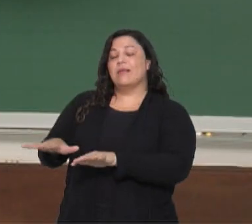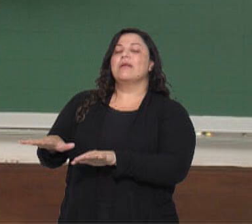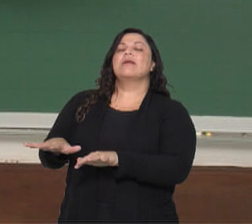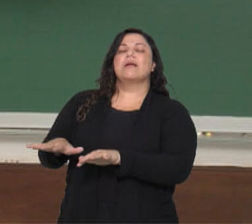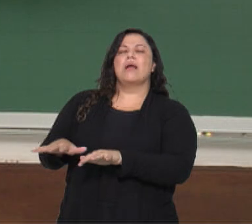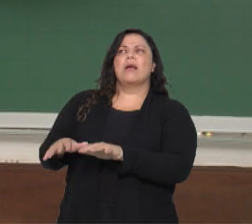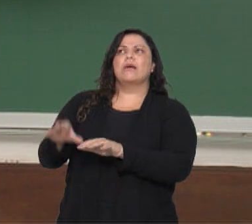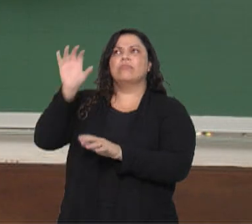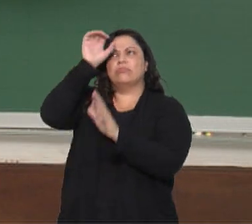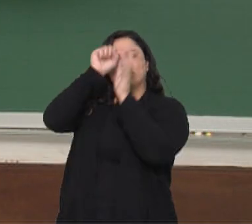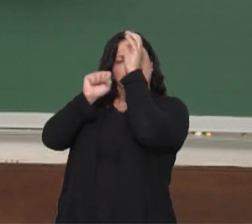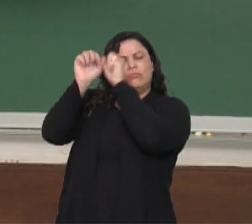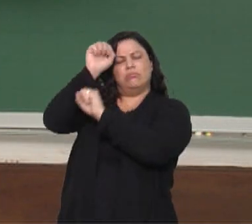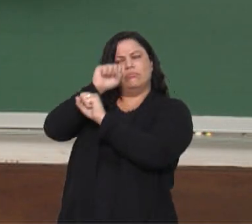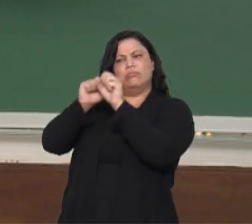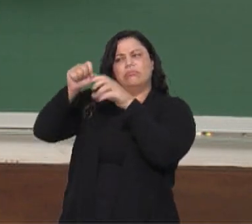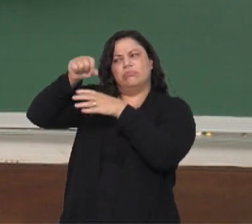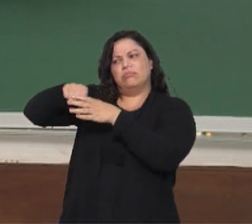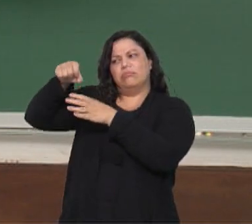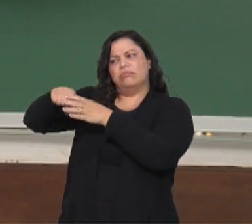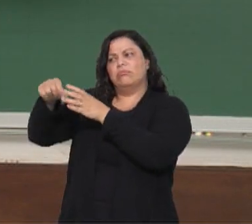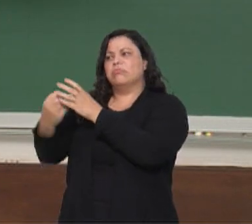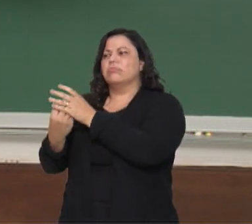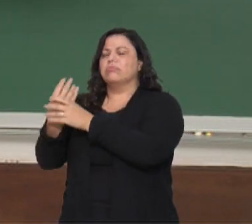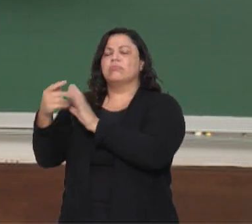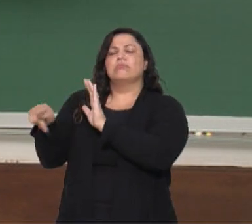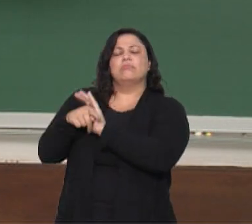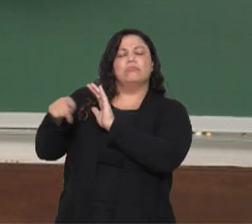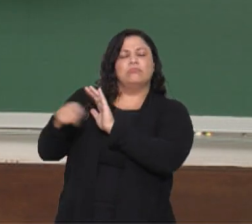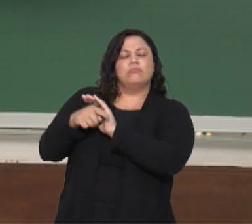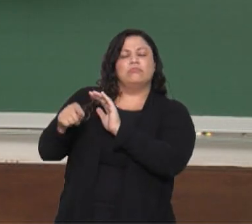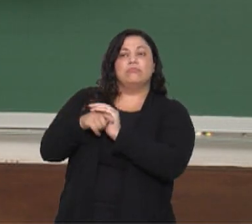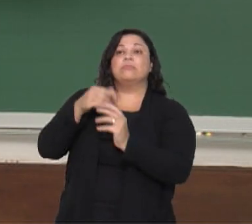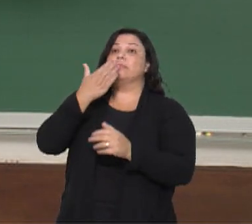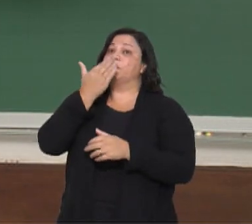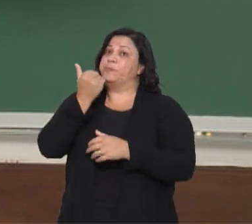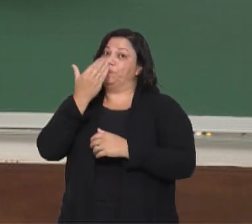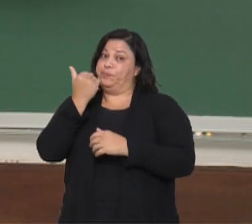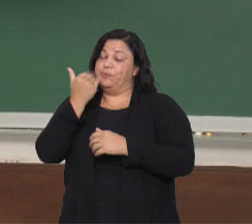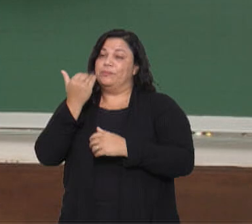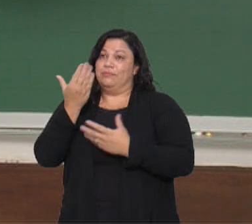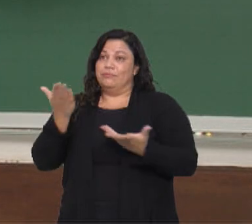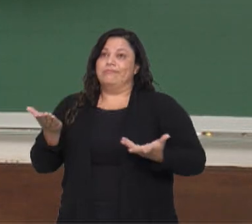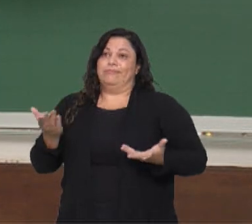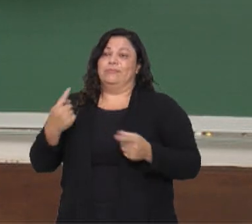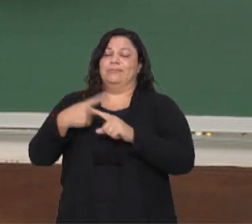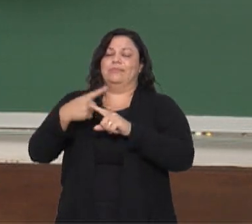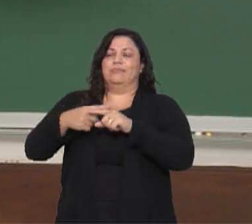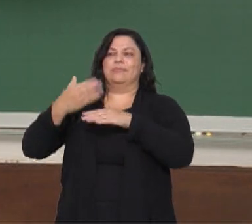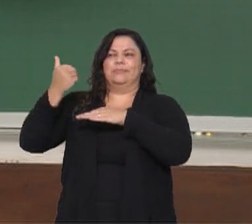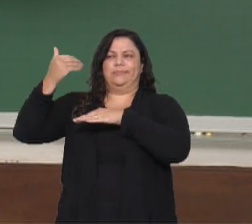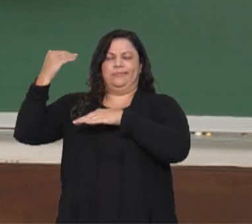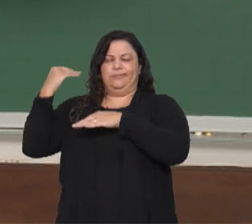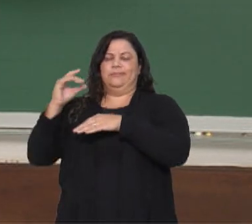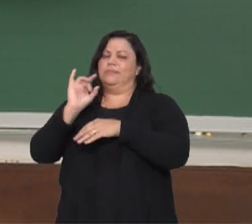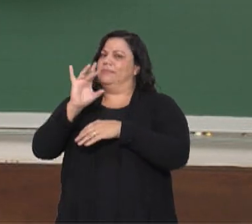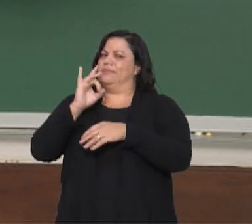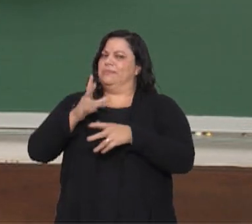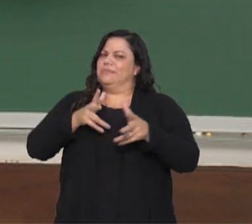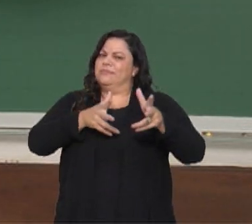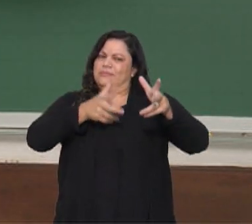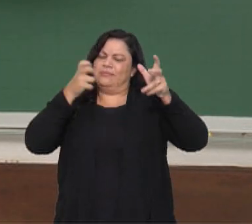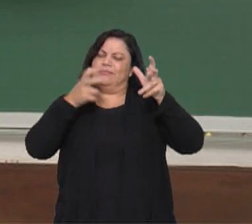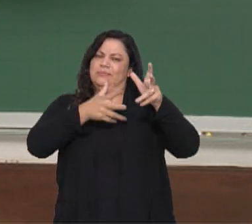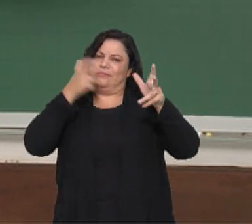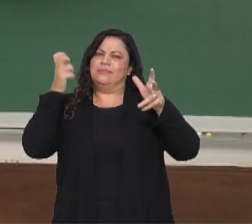aprenderam a plantar o próprio alimento, em vez de ficar vivendo da caça, da pesca e da coleta, como era no Paleolítico. O